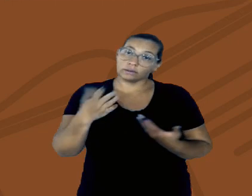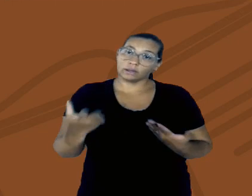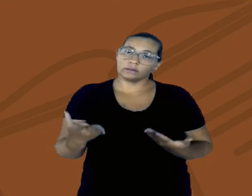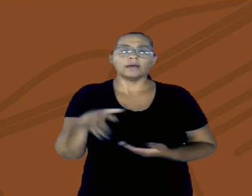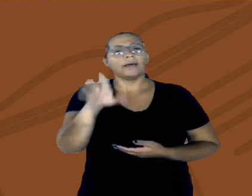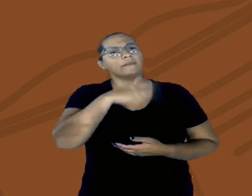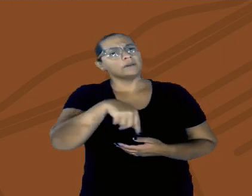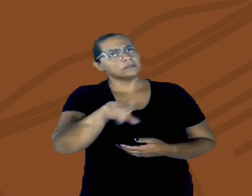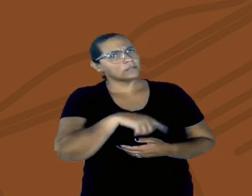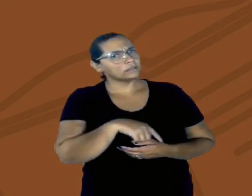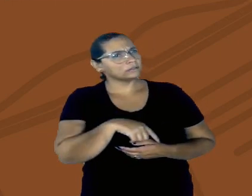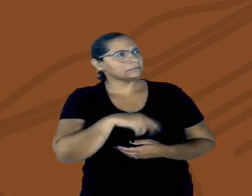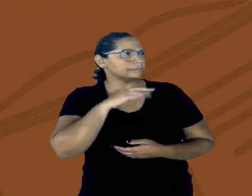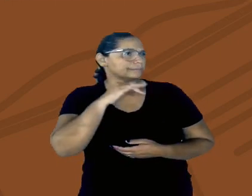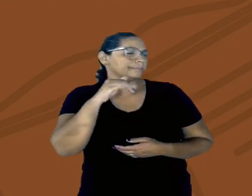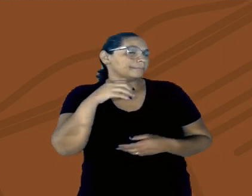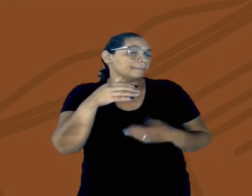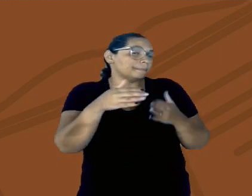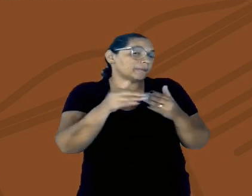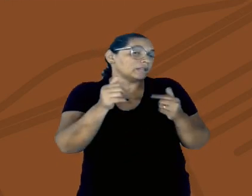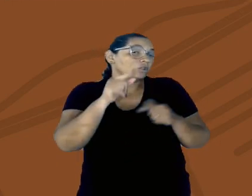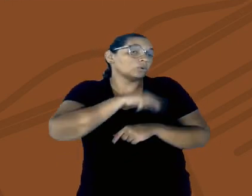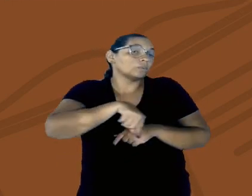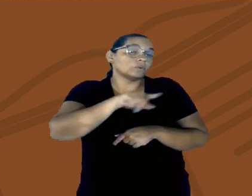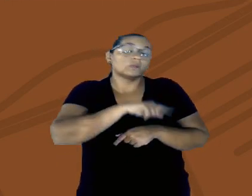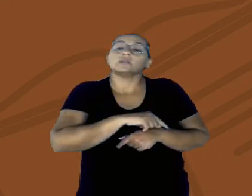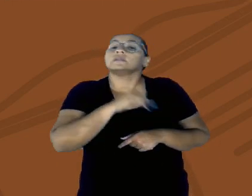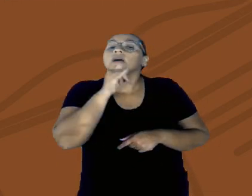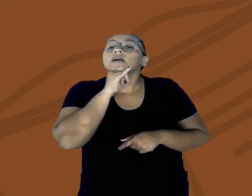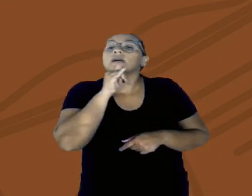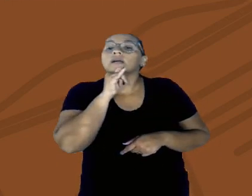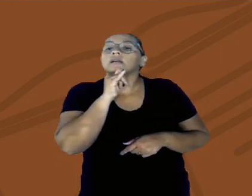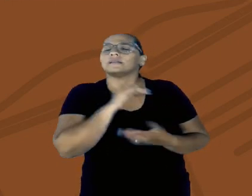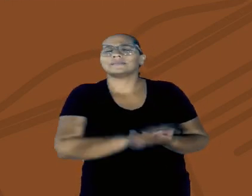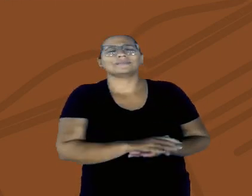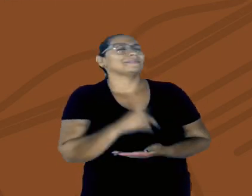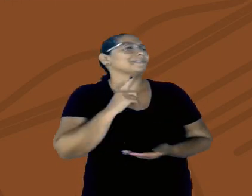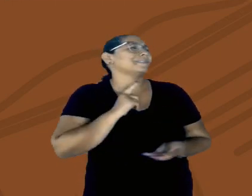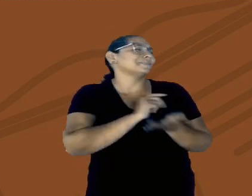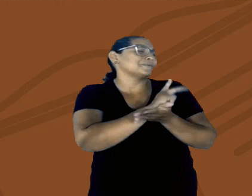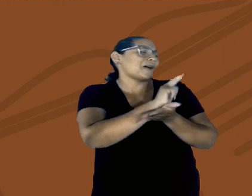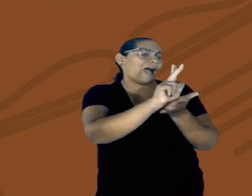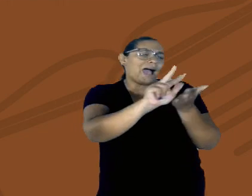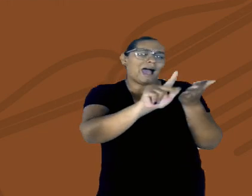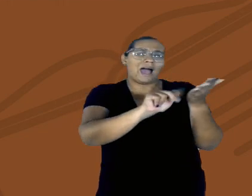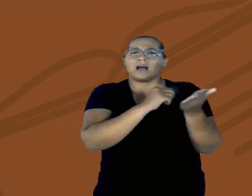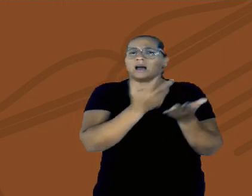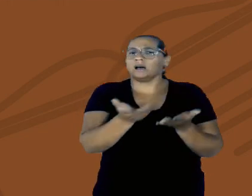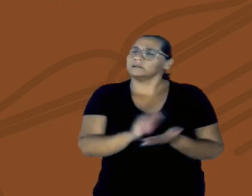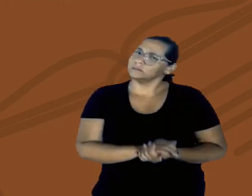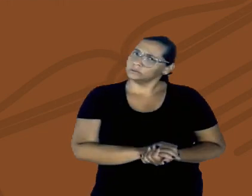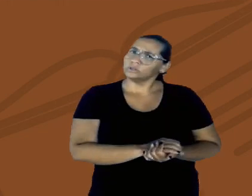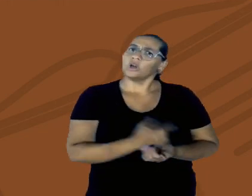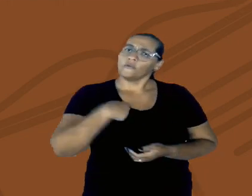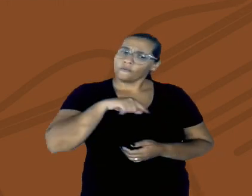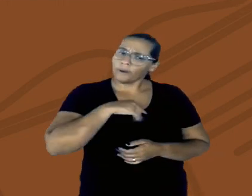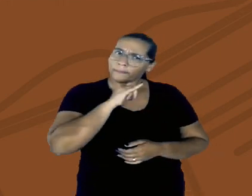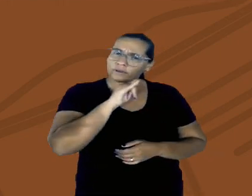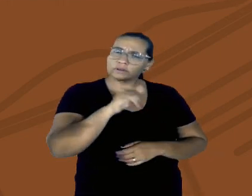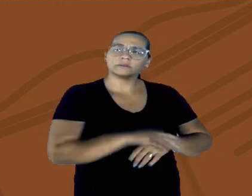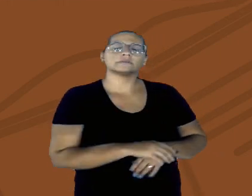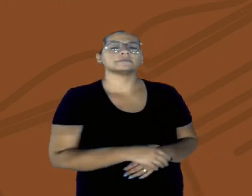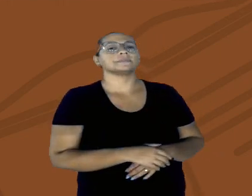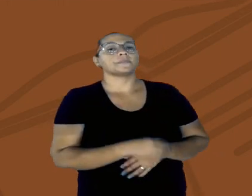são várias doenças que são transmitidas sexualmente. O professor cita para nós? Cito.